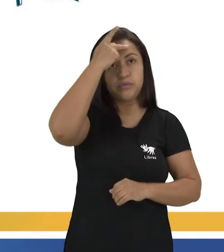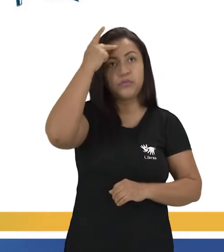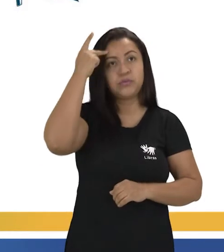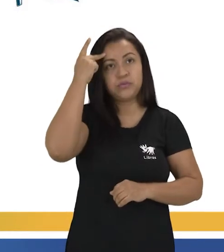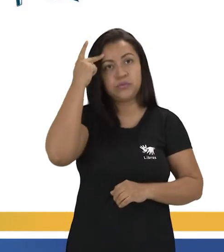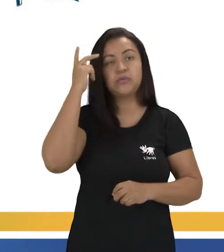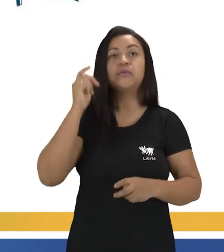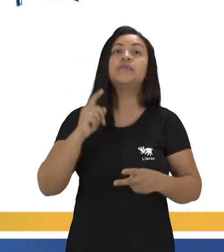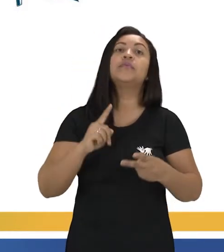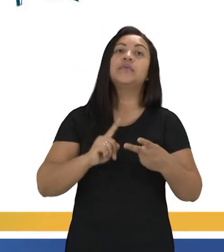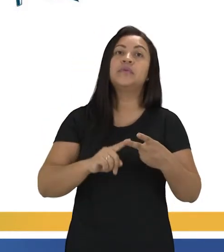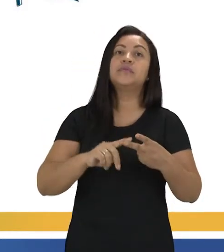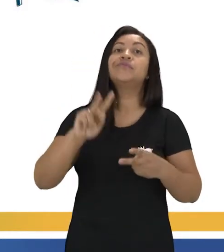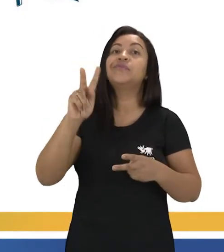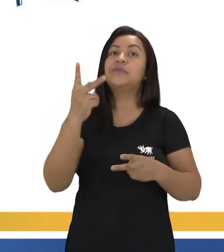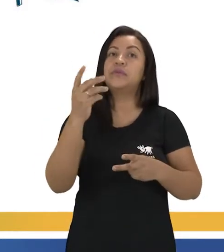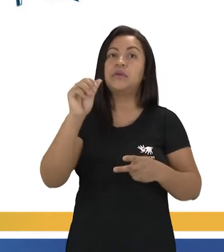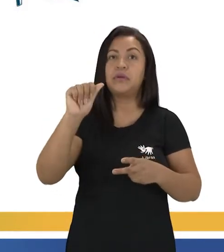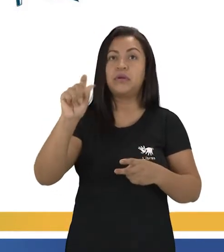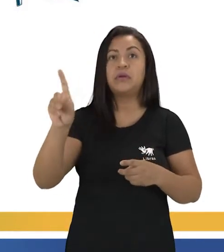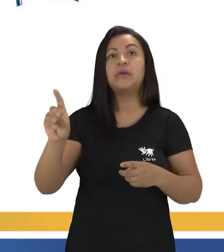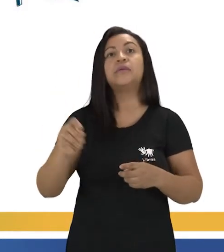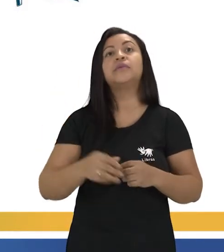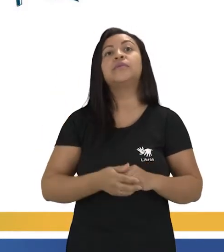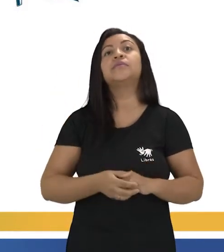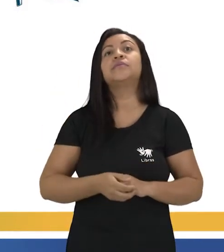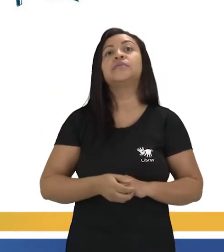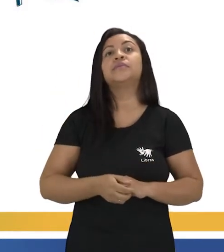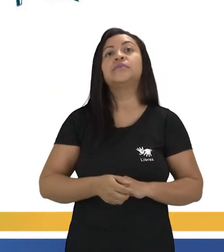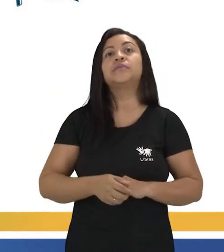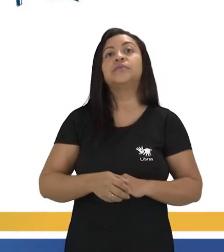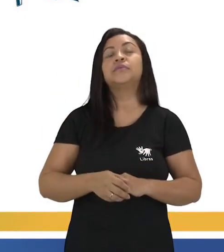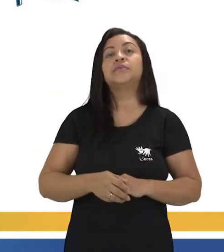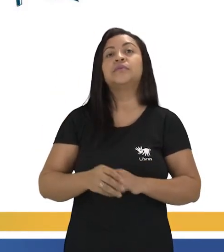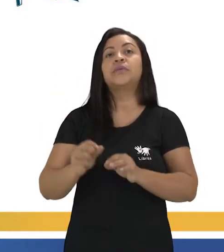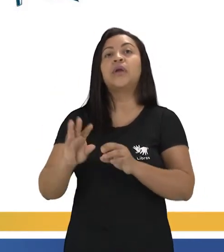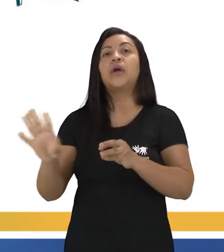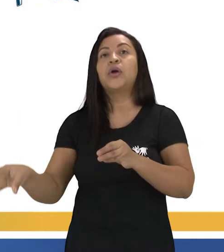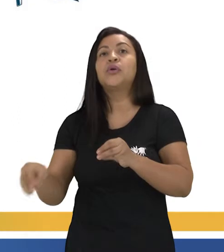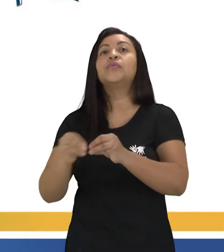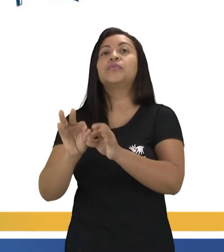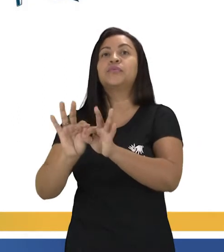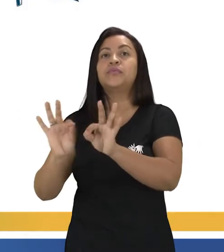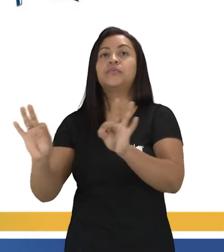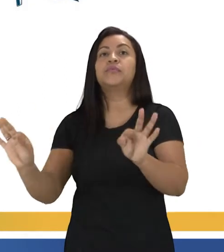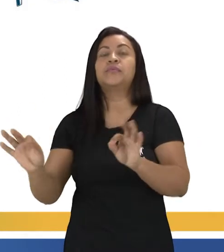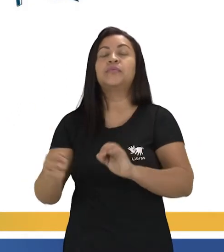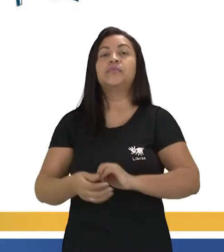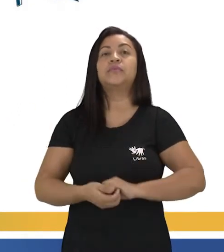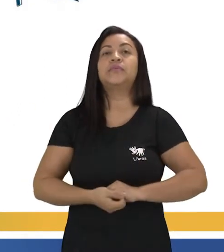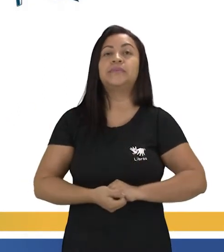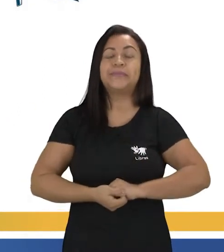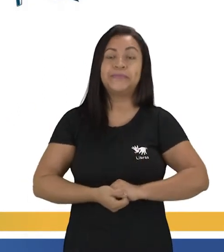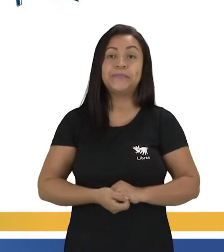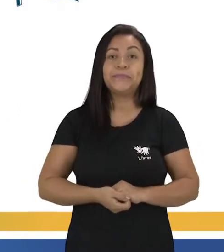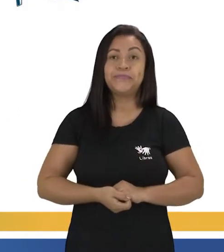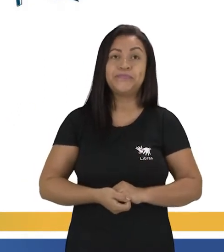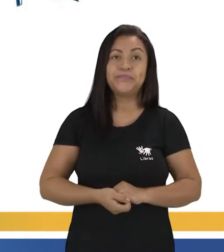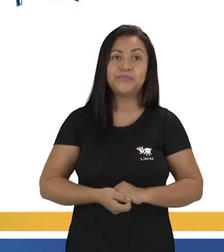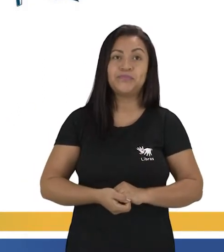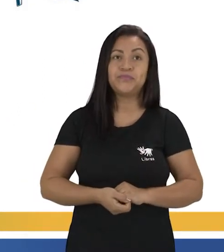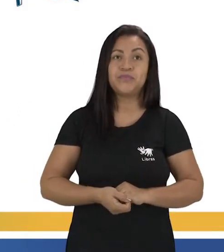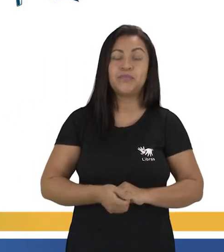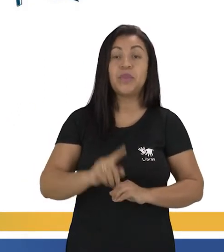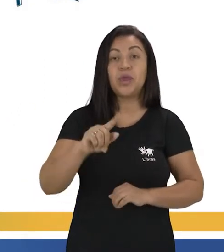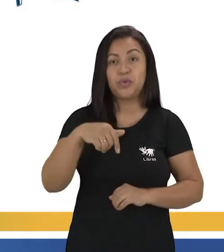had, verbo auxiliar, left, passado particípio. Before the doctor came é o complemento. Mesmo exemplo que a